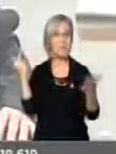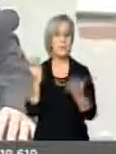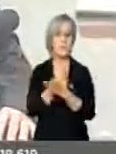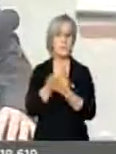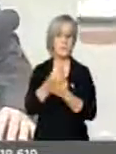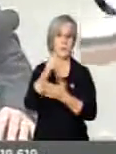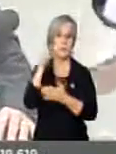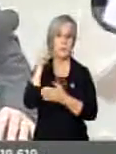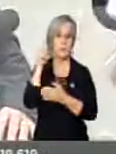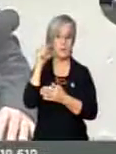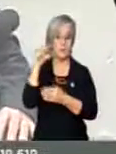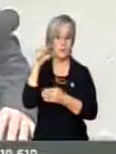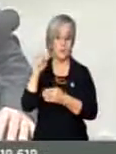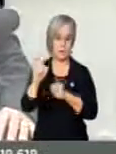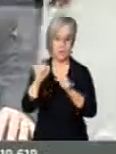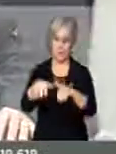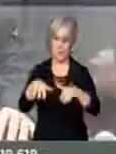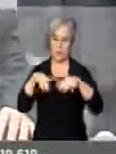perpetrar ontem,